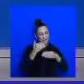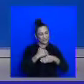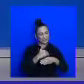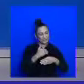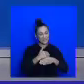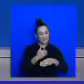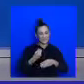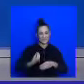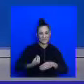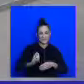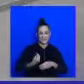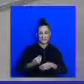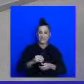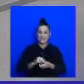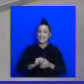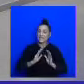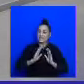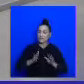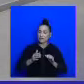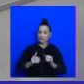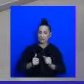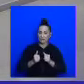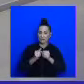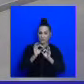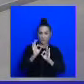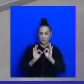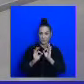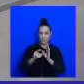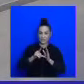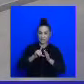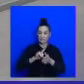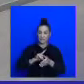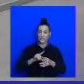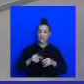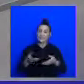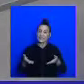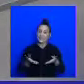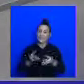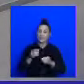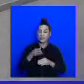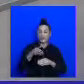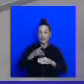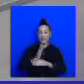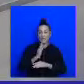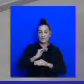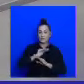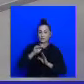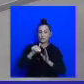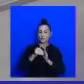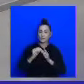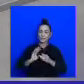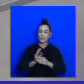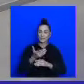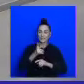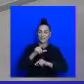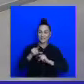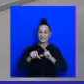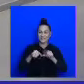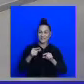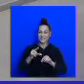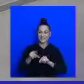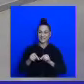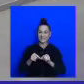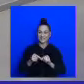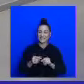pela presença. Eles já acompanharam todos os procedimentos prévios e agora também vão validar cada passo do nosso